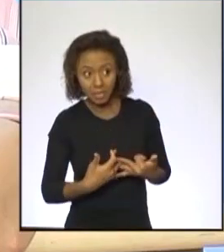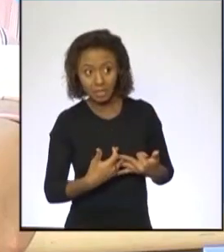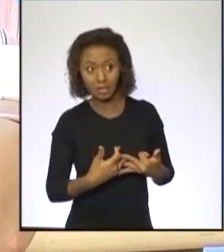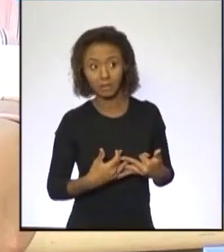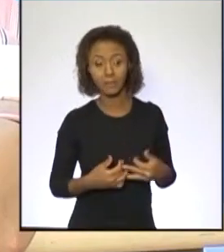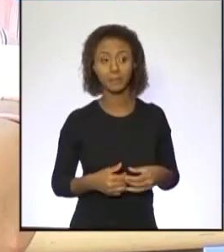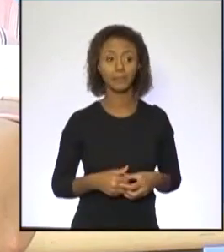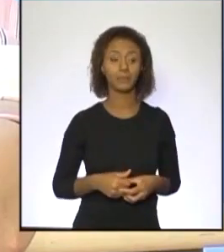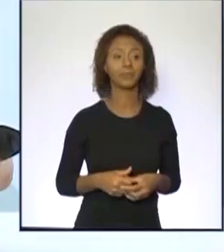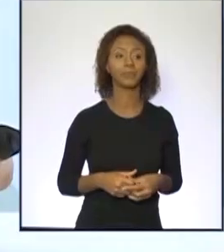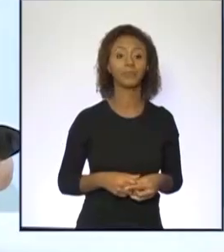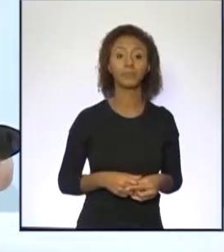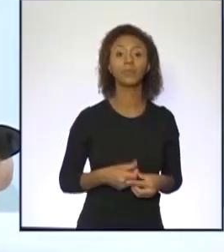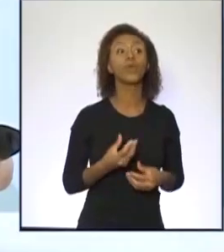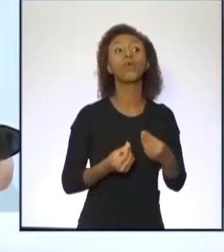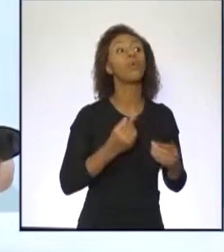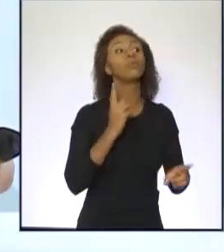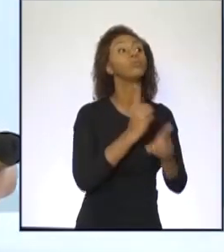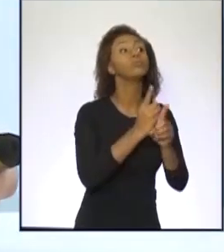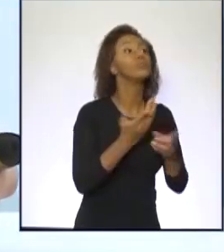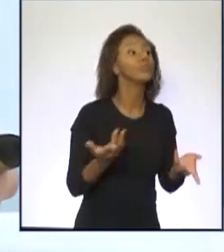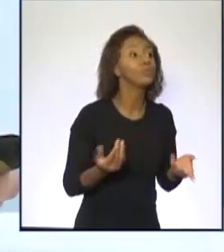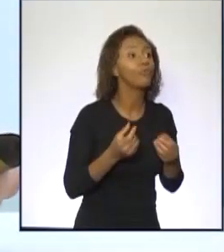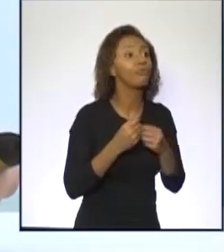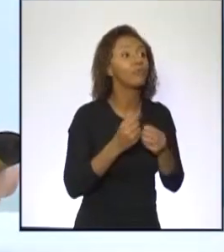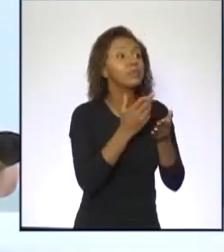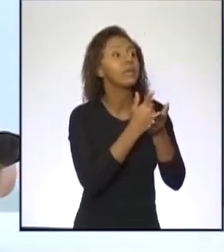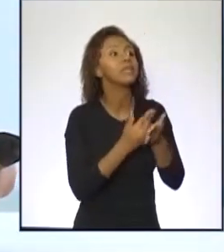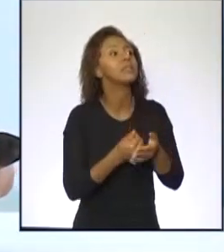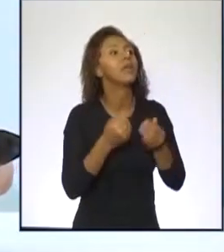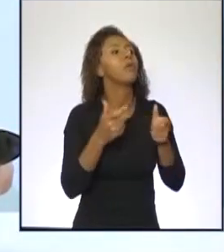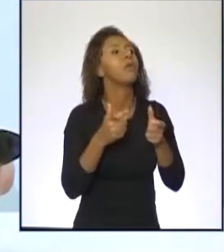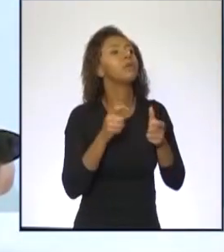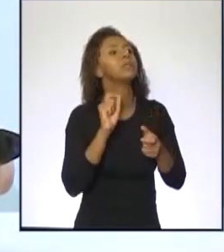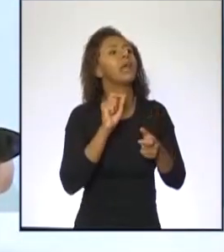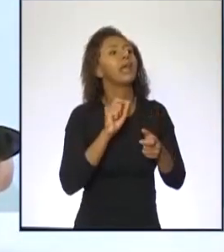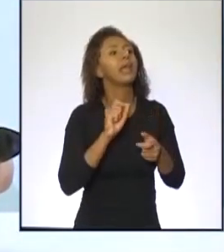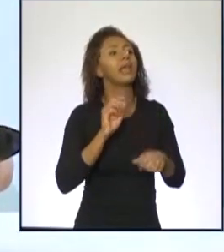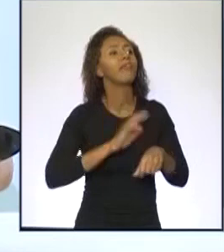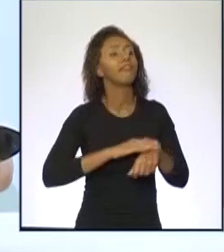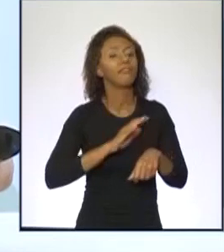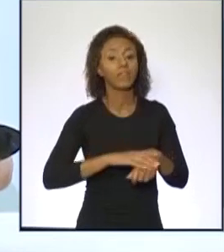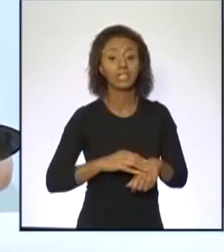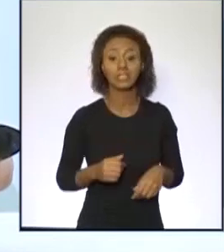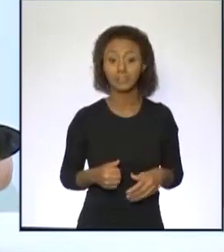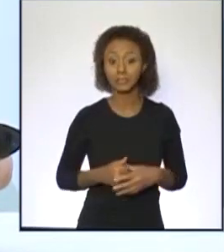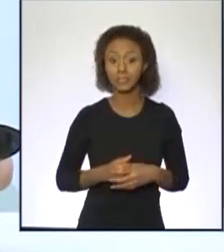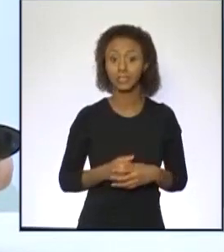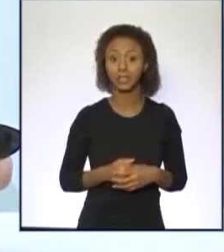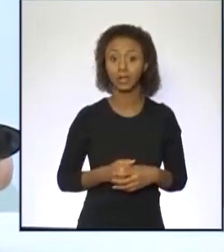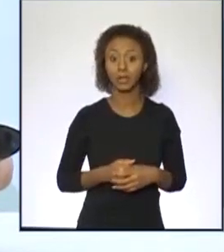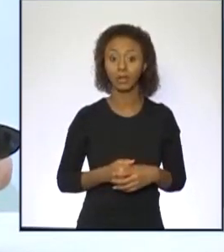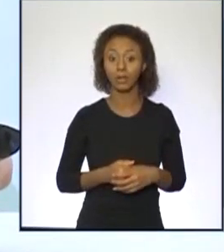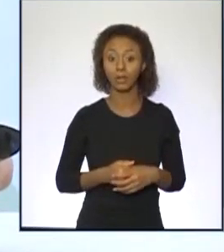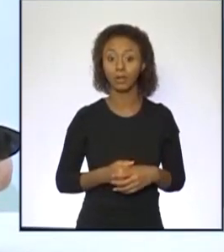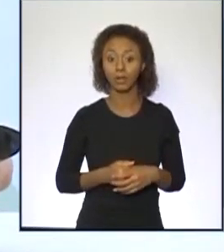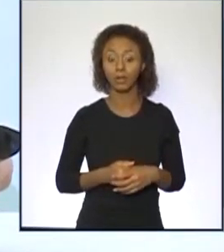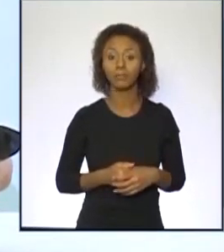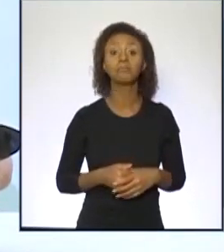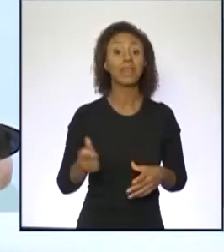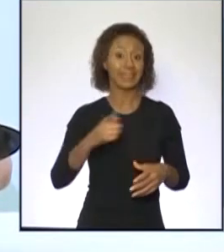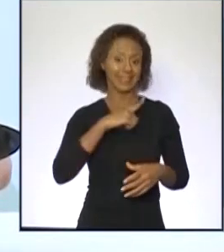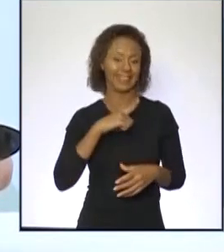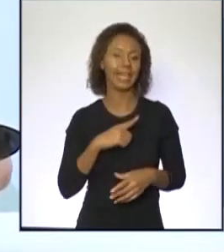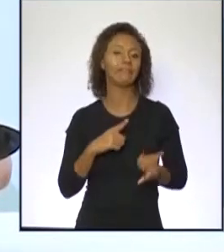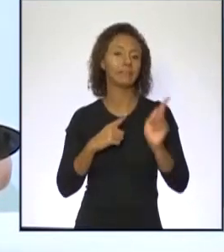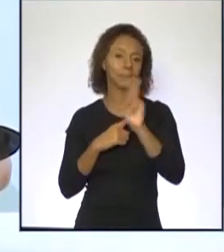aí? Como é que é Claro que você sim. conseguiu esses desenhos? De onde eles vieram? Nós entramos em contato com uma professora